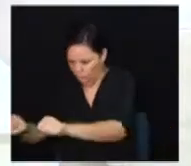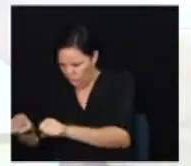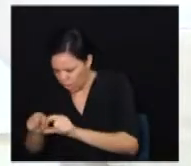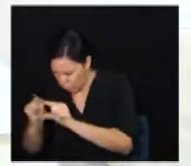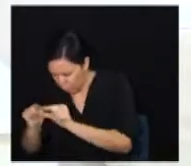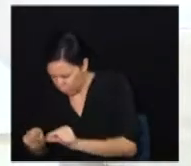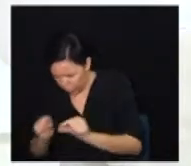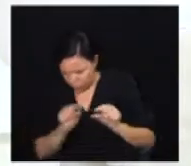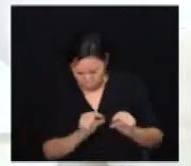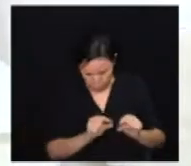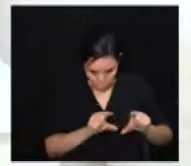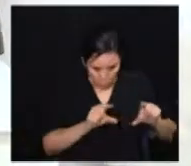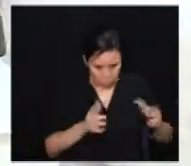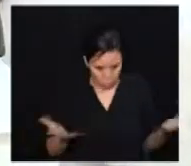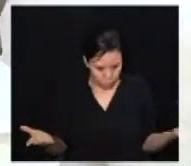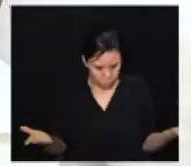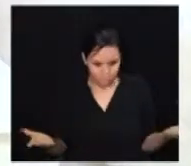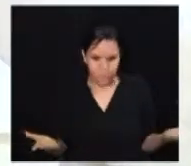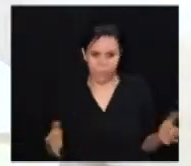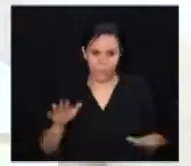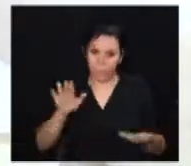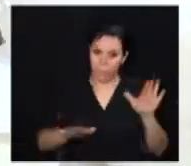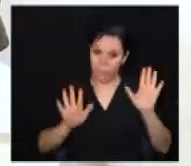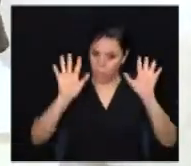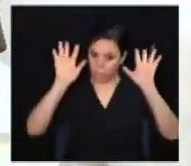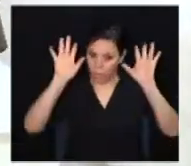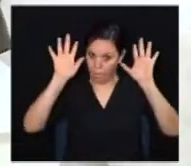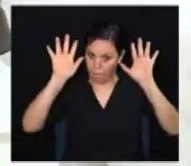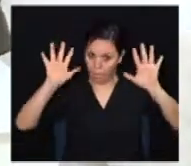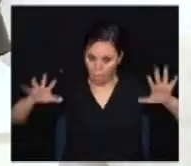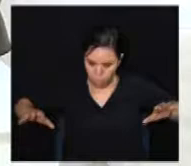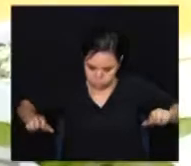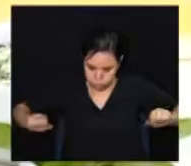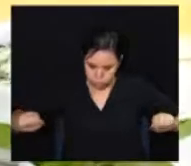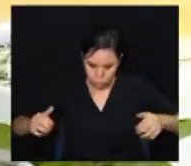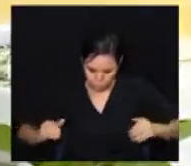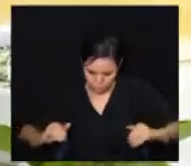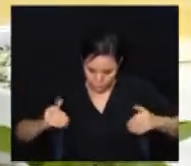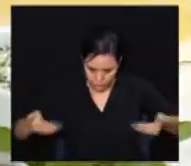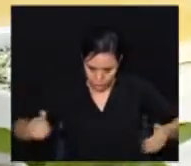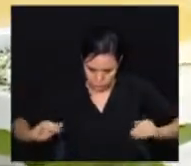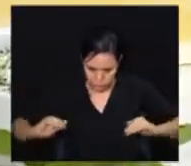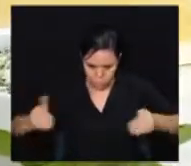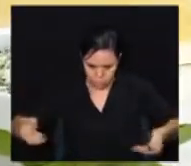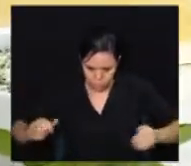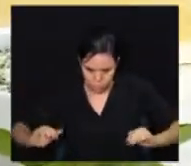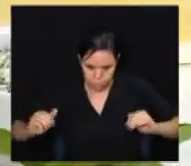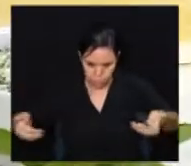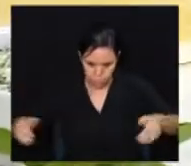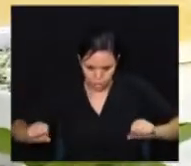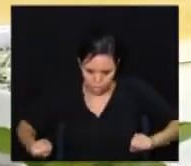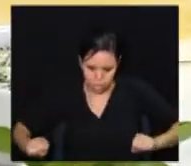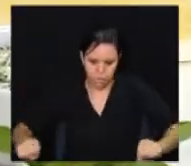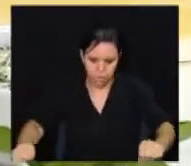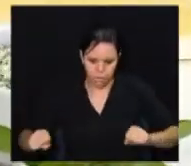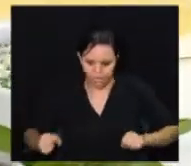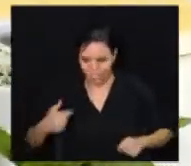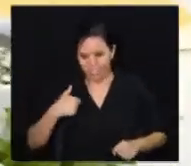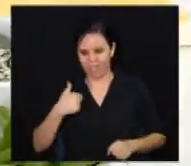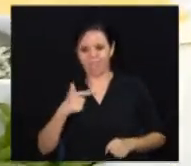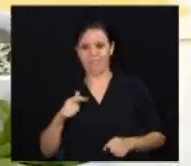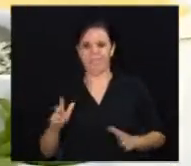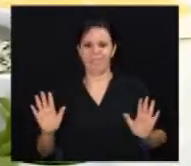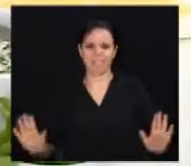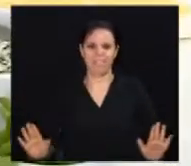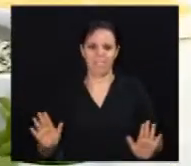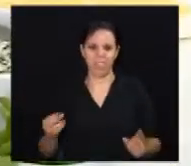fica mais grosso. É questão de mão mesmo, né? Você ir abrindo ela e sentindo com a mão. Eu não tenho, então, porque na hora de